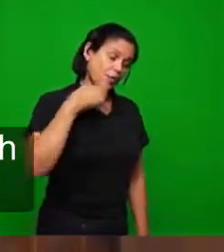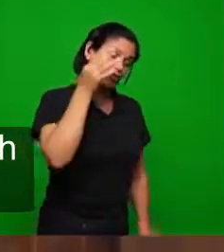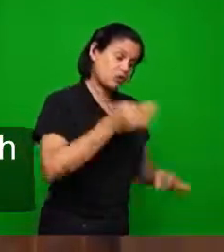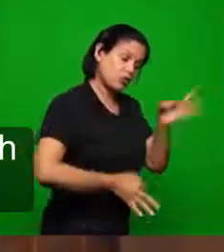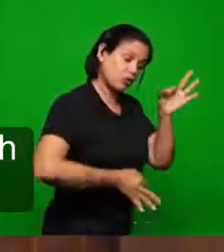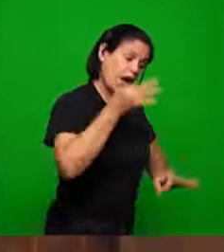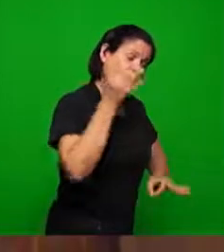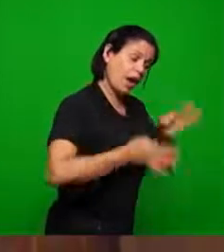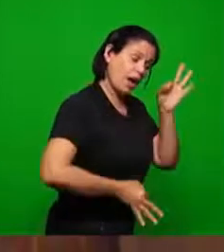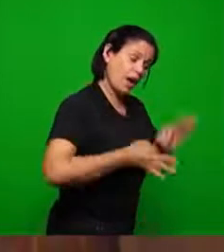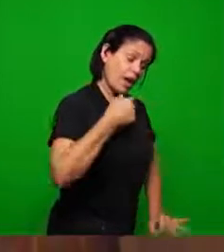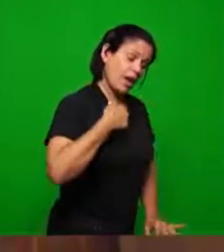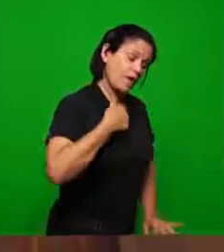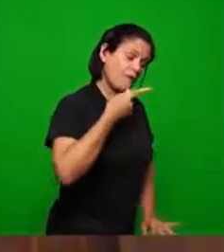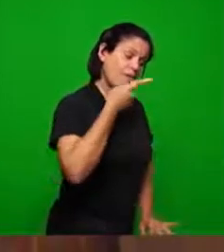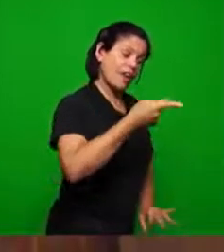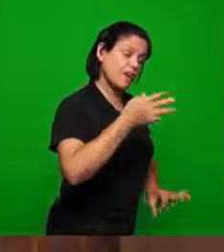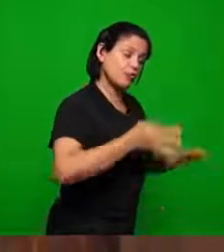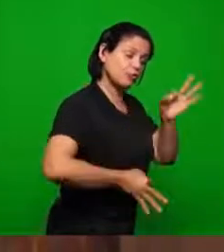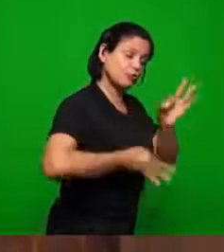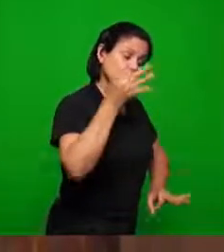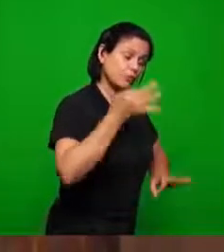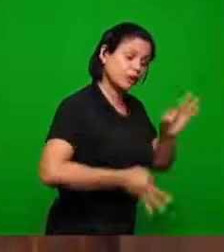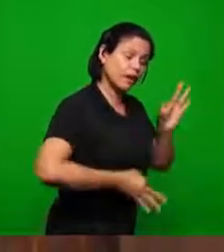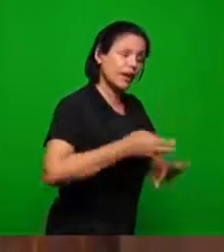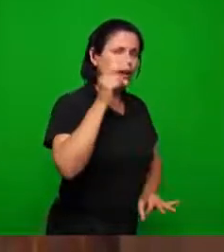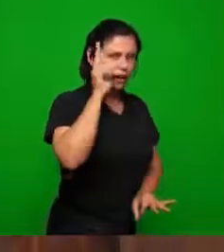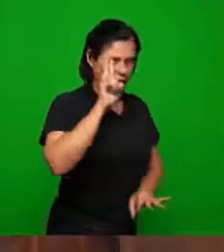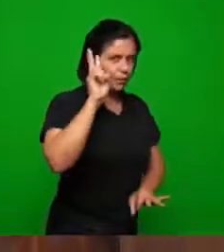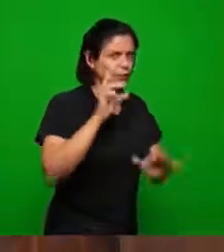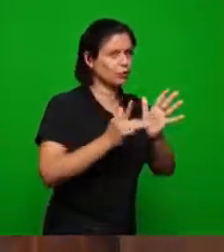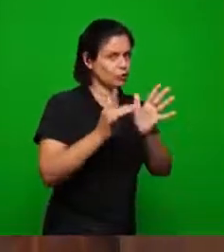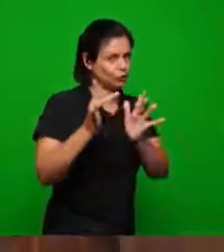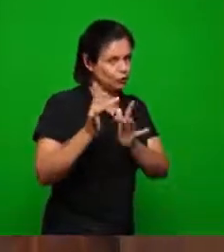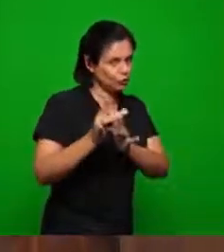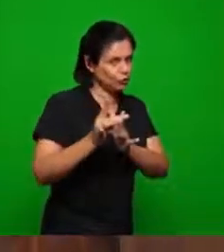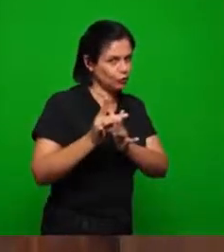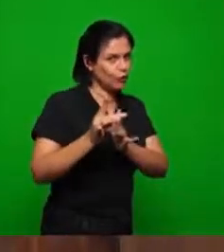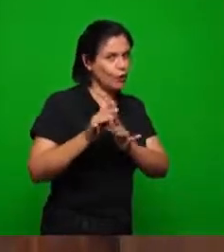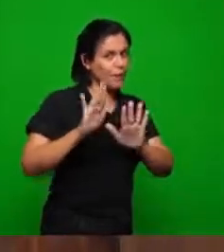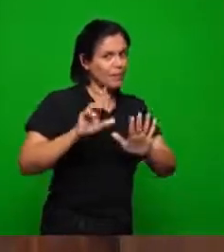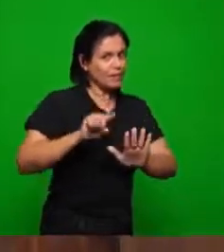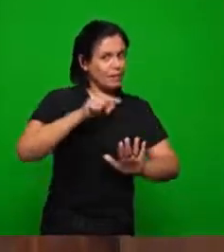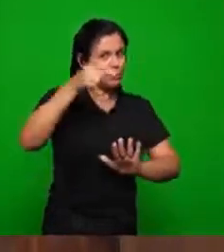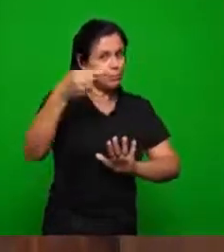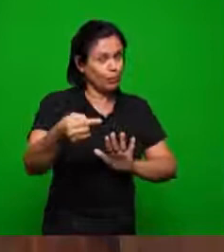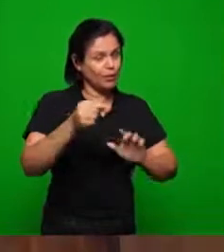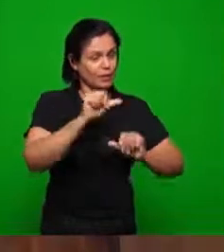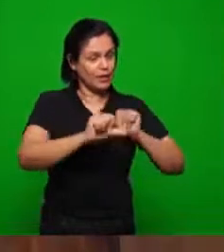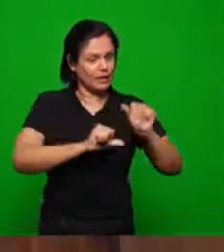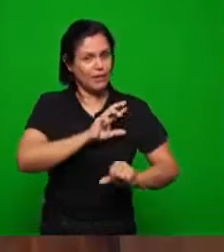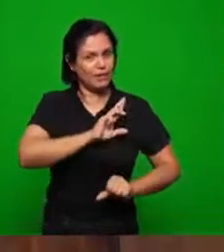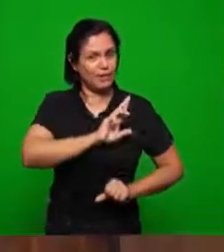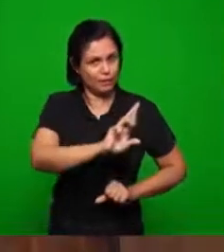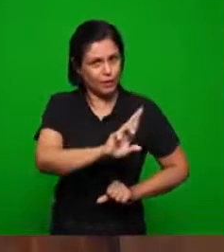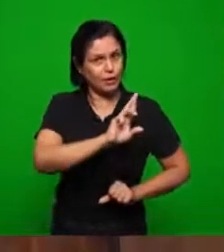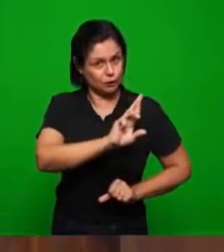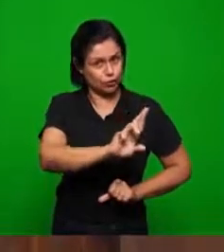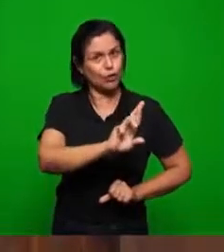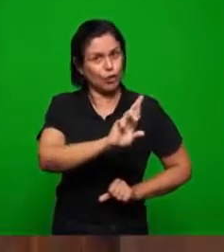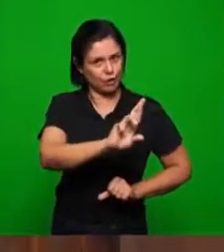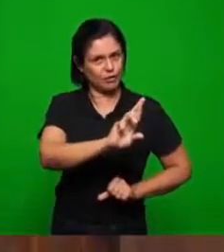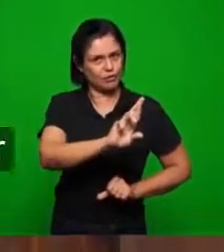da minha boca, que era a palavra que foi trazida pela reforma religiosa através do homem